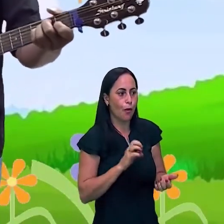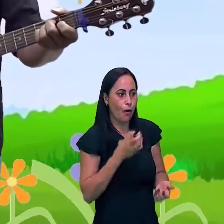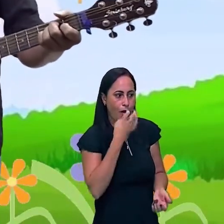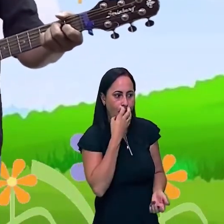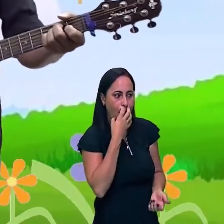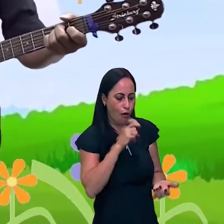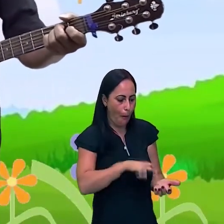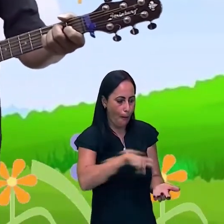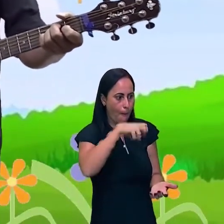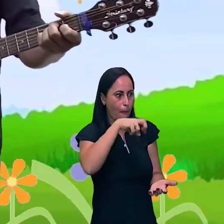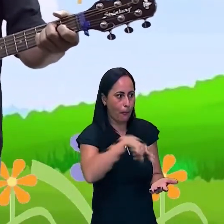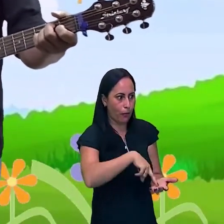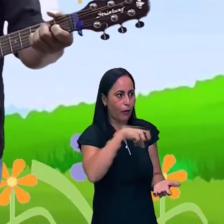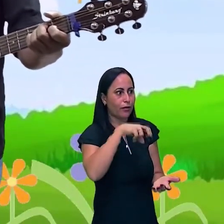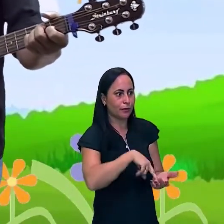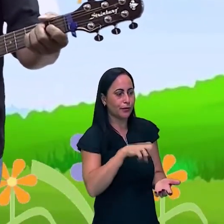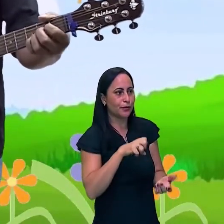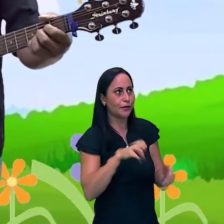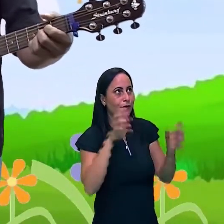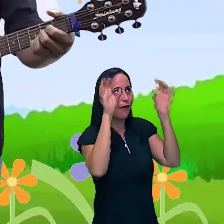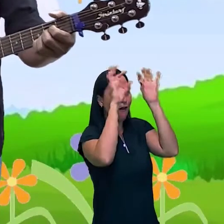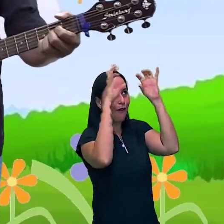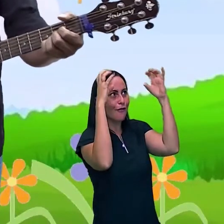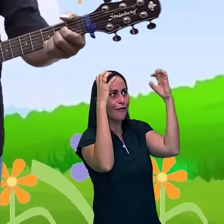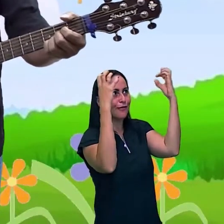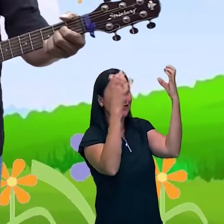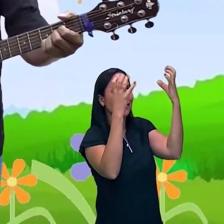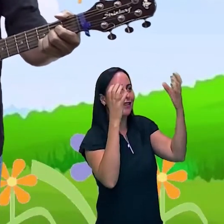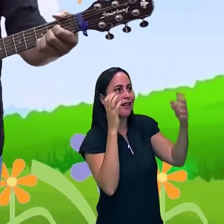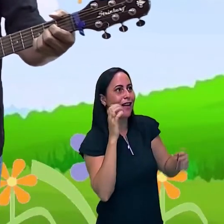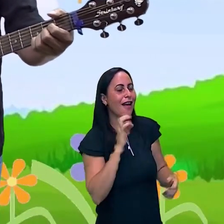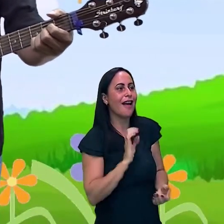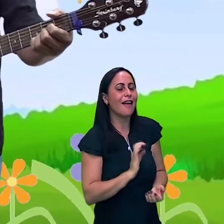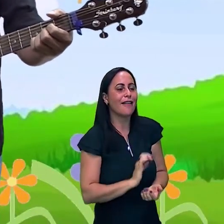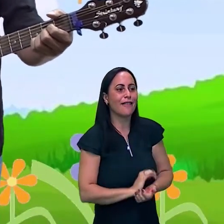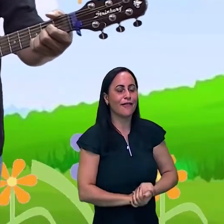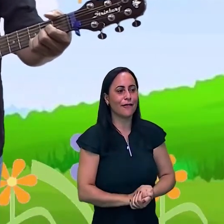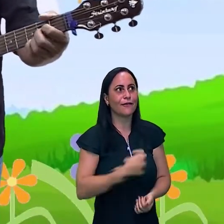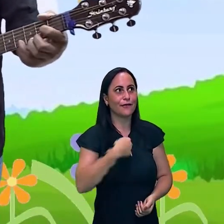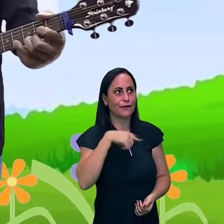pula alto e do céu chega bem perto.